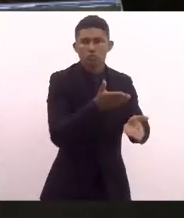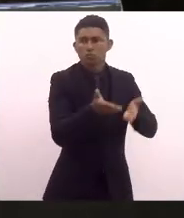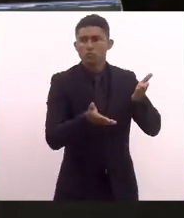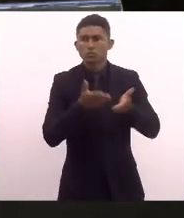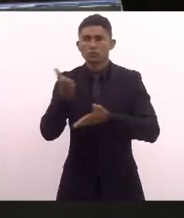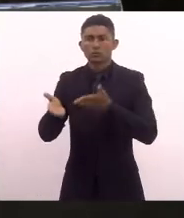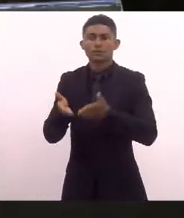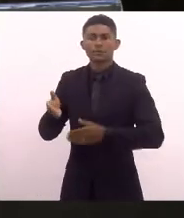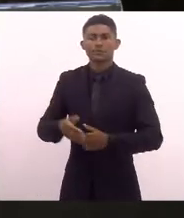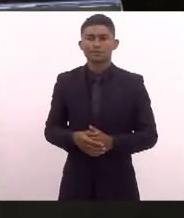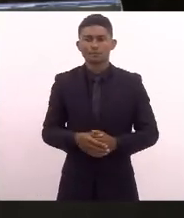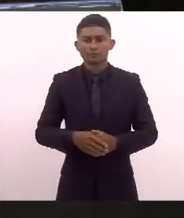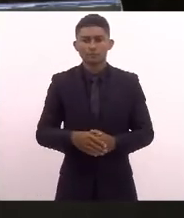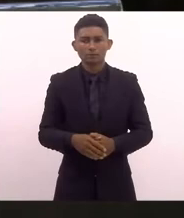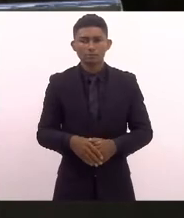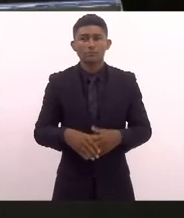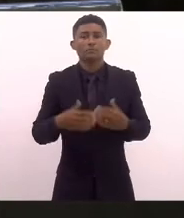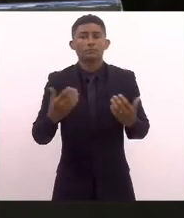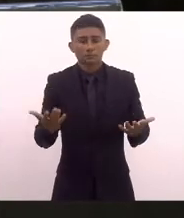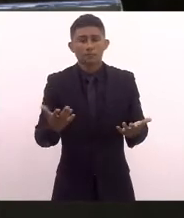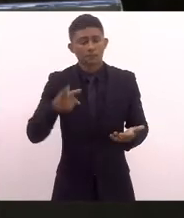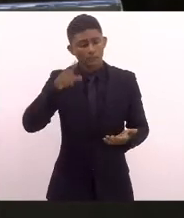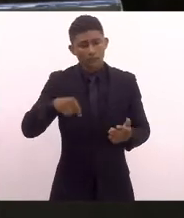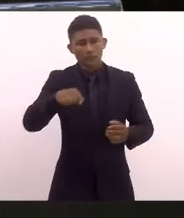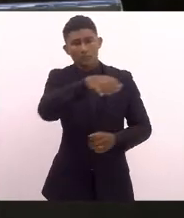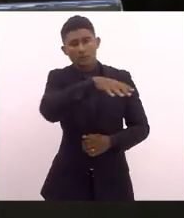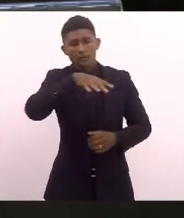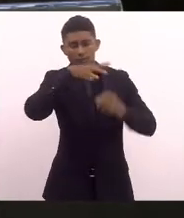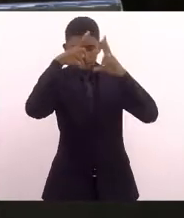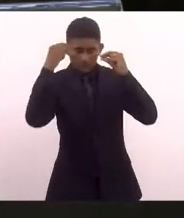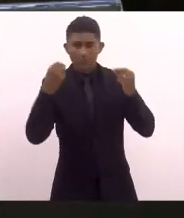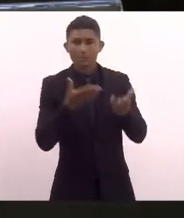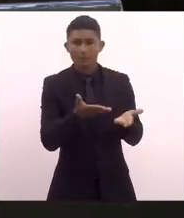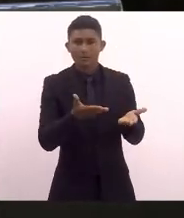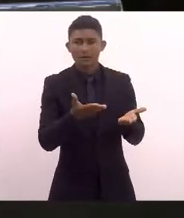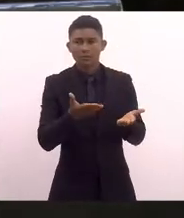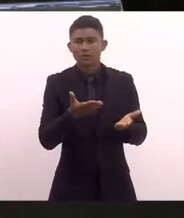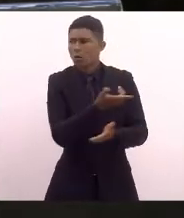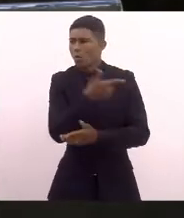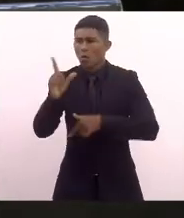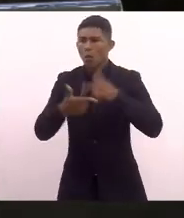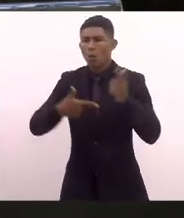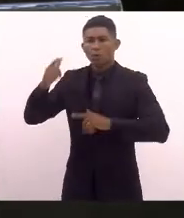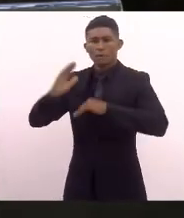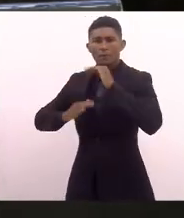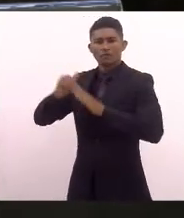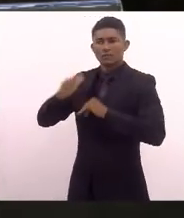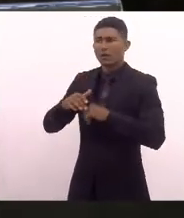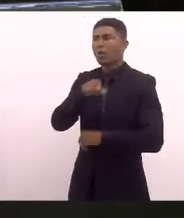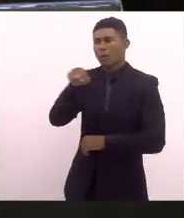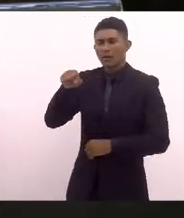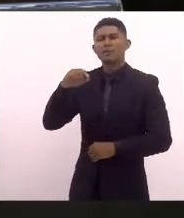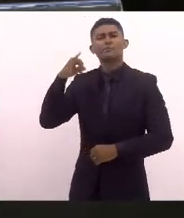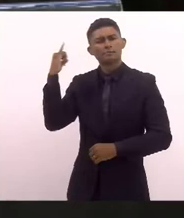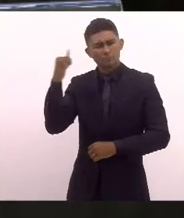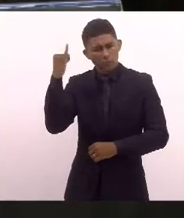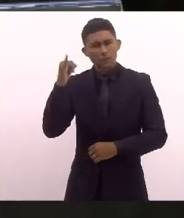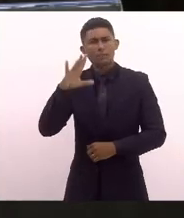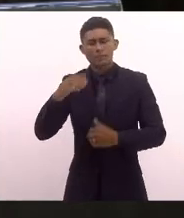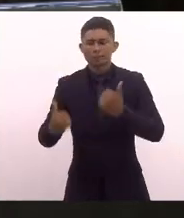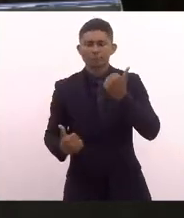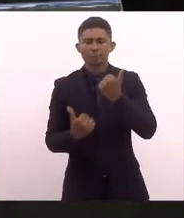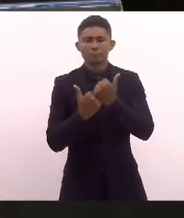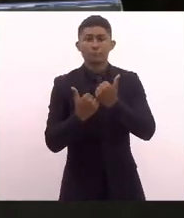e espiritual. É a enfermagem que faz isso. Todas as outras profissões são, sim, coadjuvantes. Nós